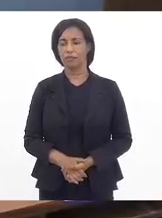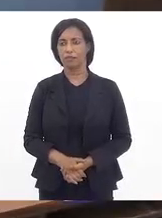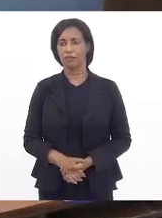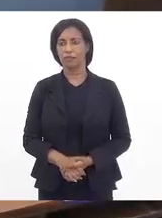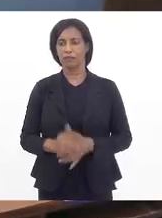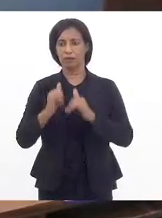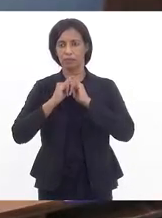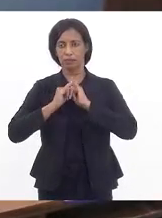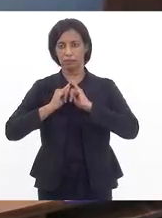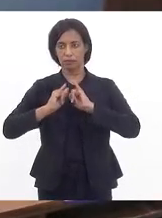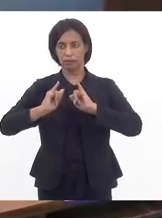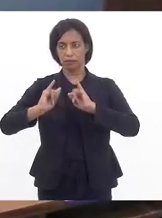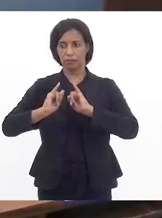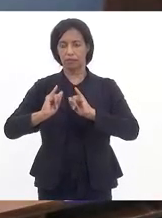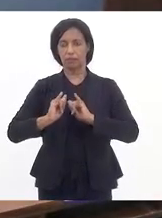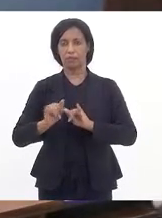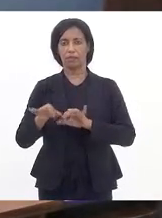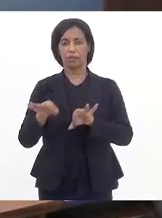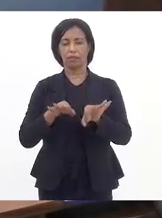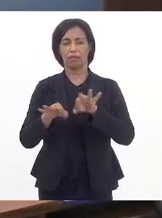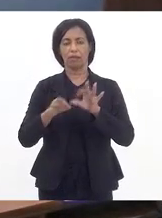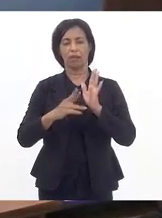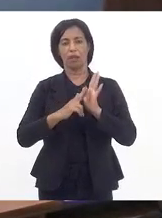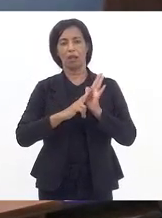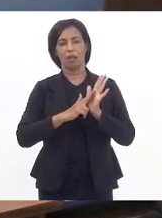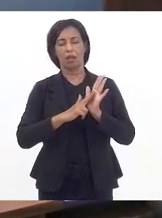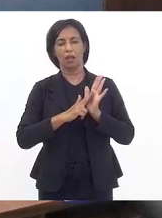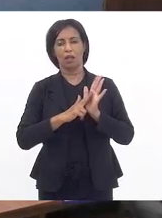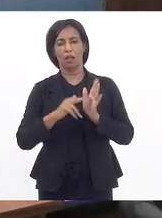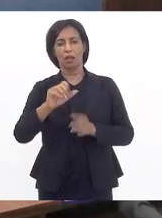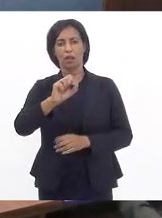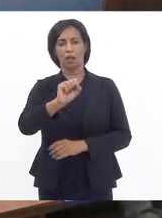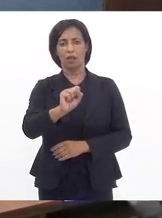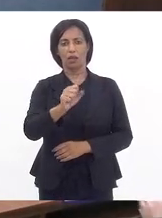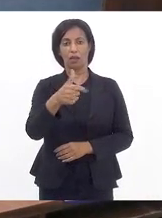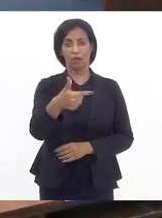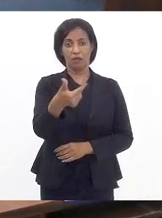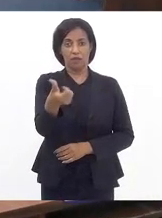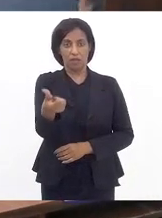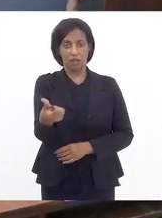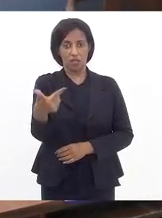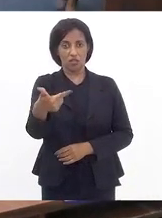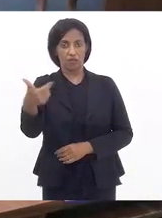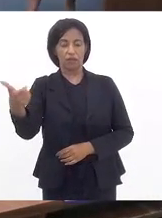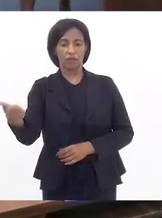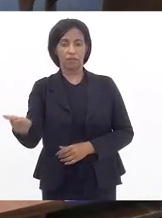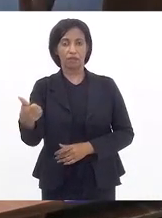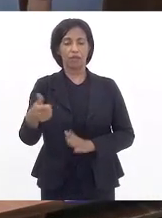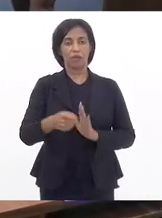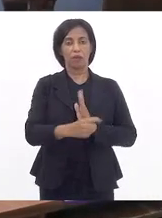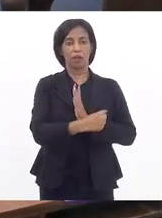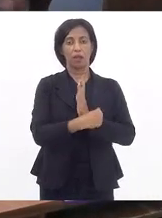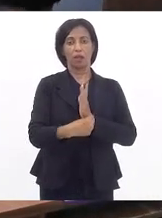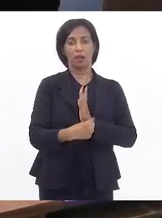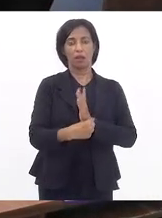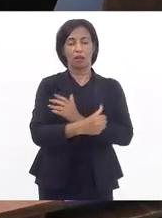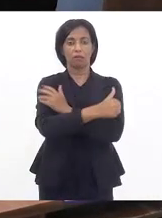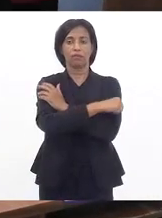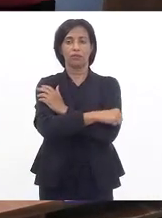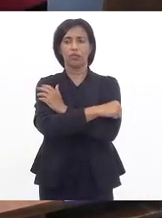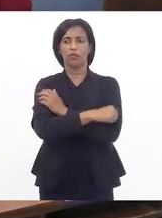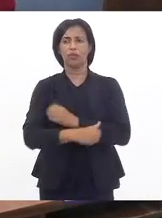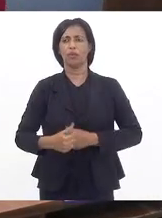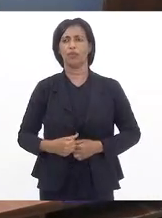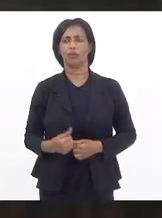o anúncio projeto de resolução nº 826/2008 um de autoria da deputada enfermeira